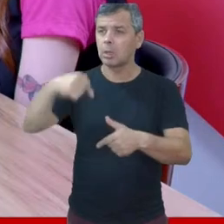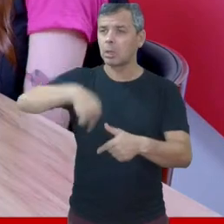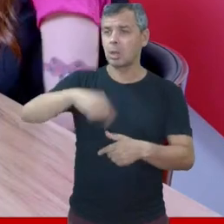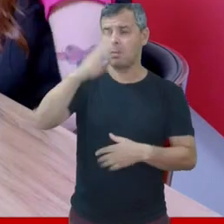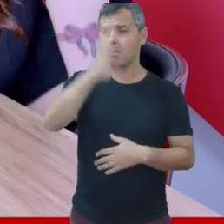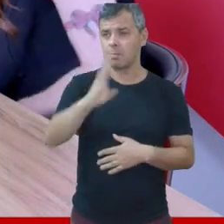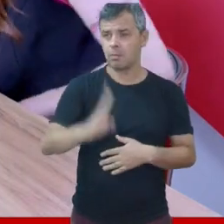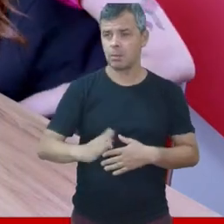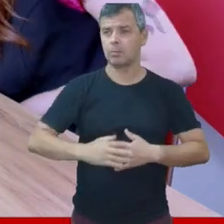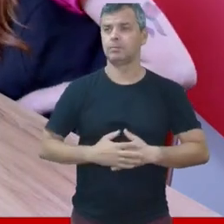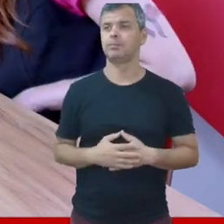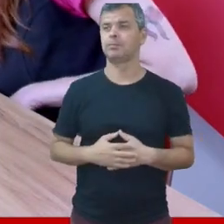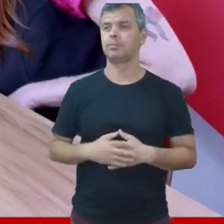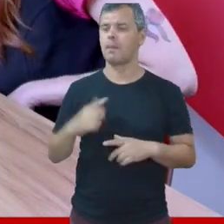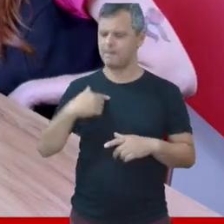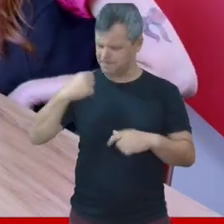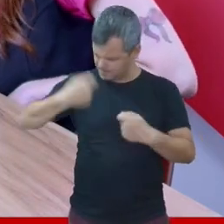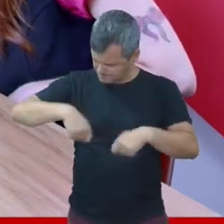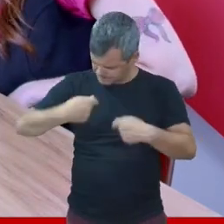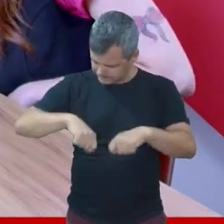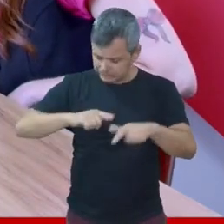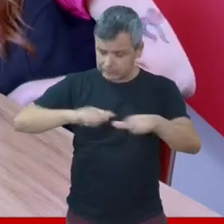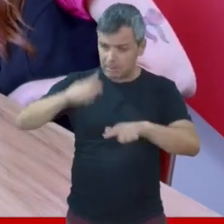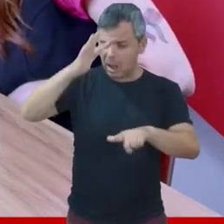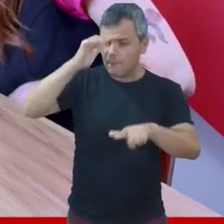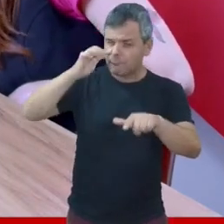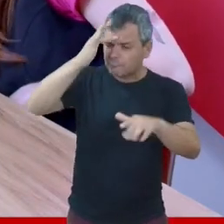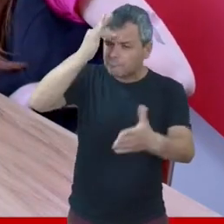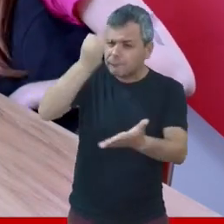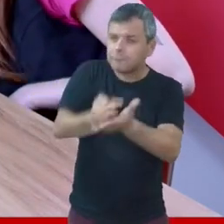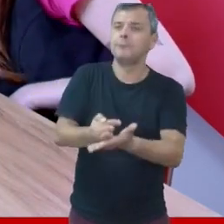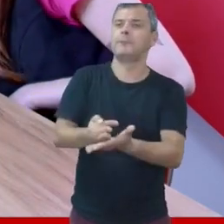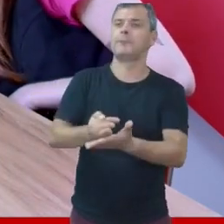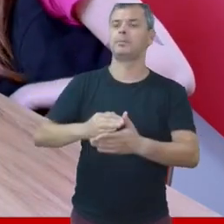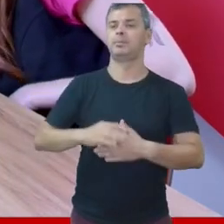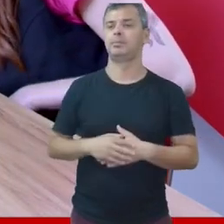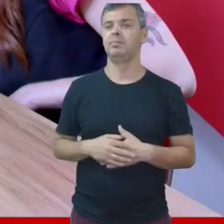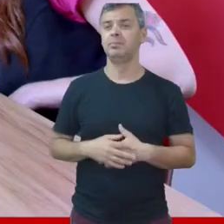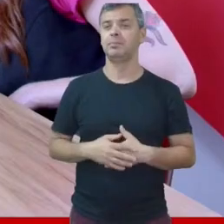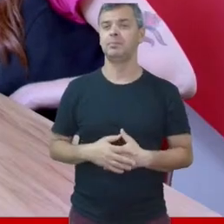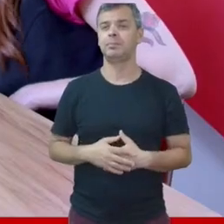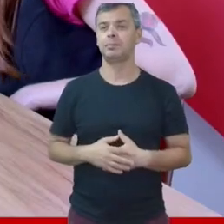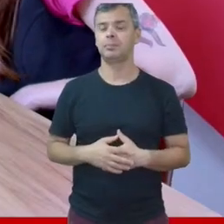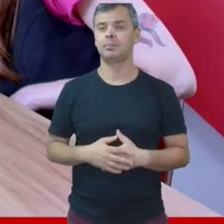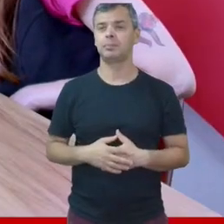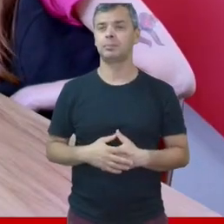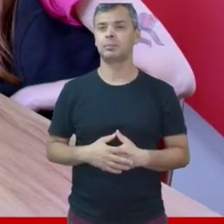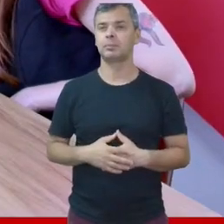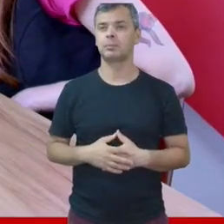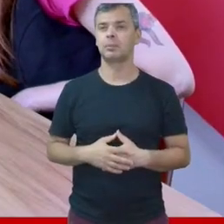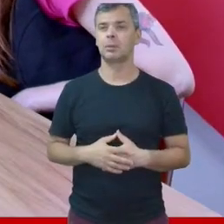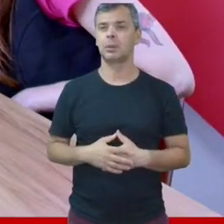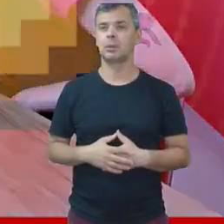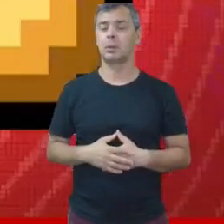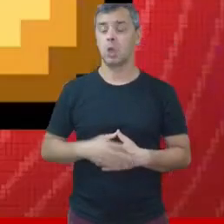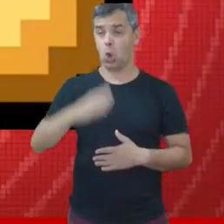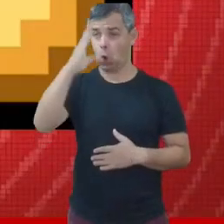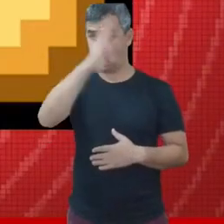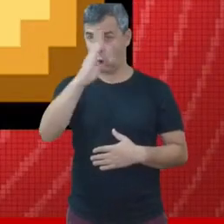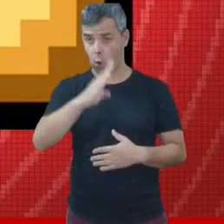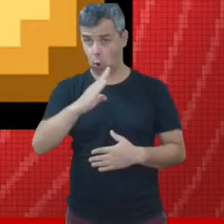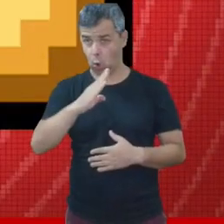nosso país, né, gente? É isso. Tem que trabalhar muito a nossa fé Tem. mesmo. Próximo. O